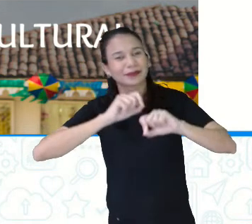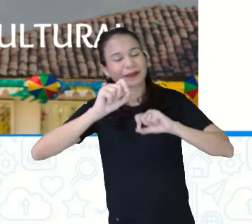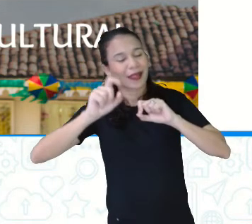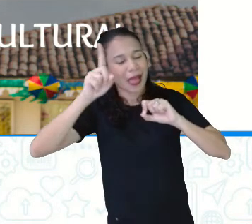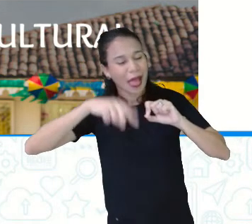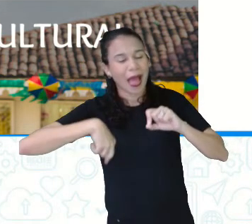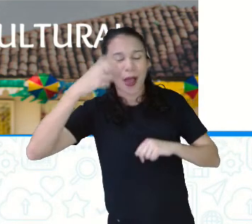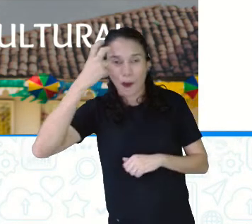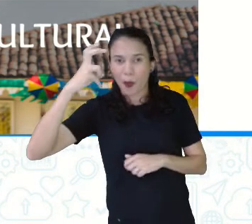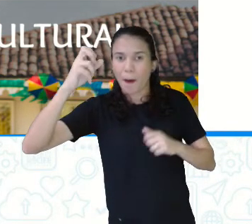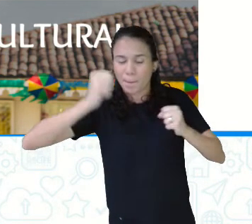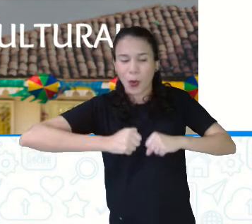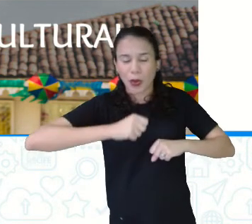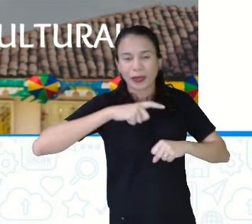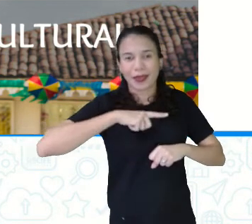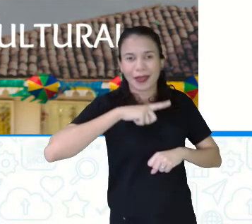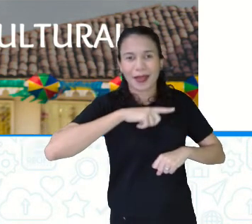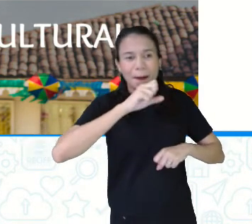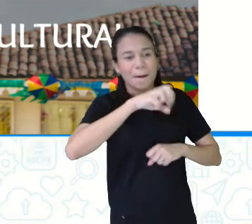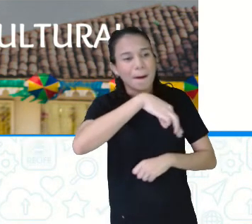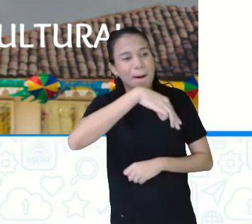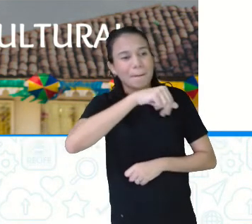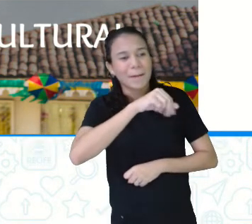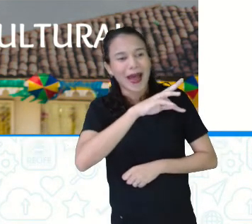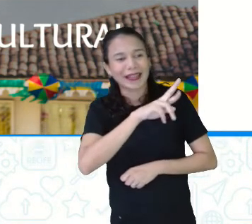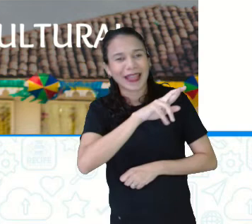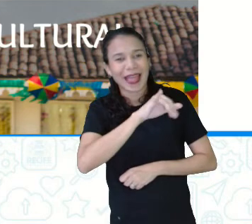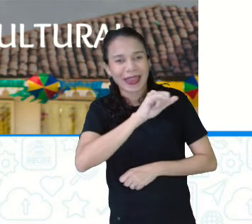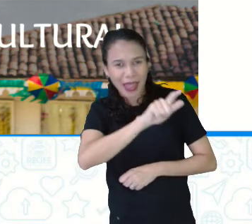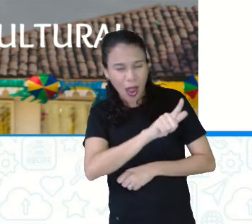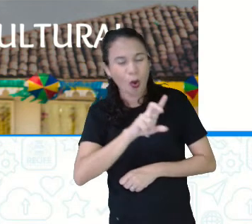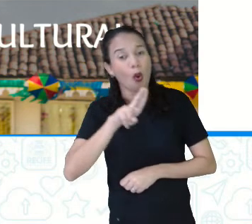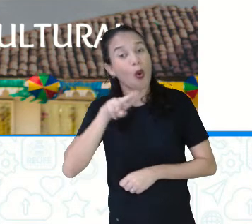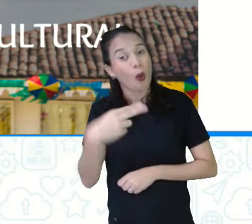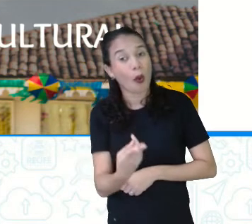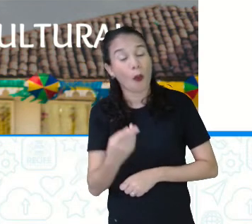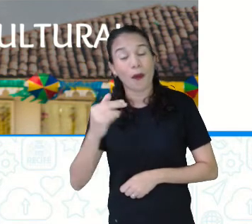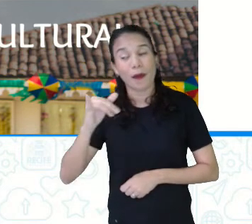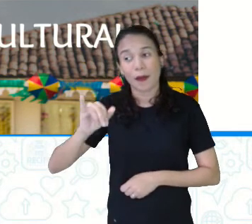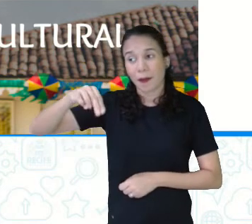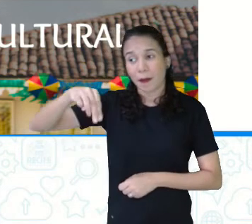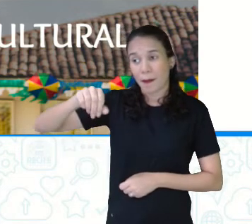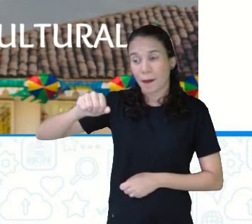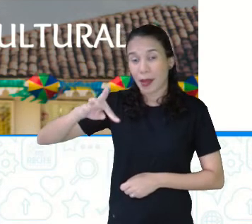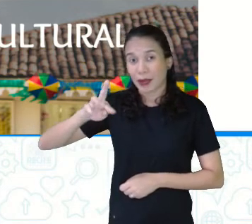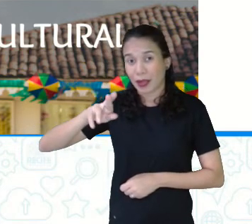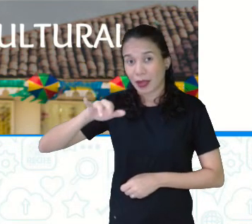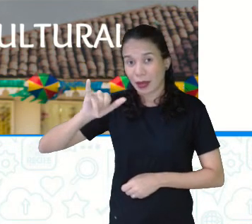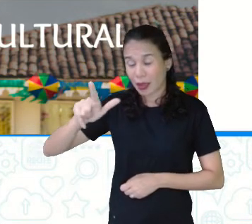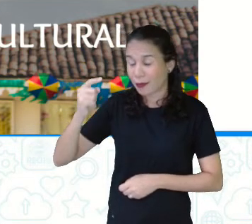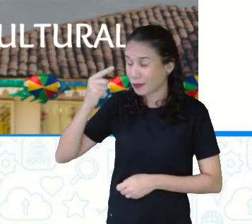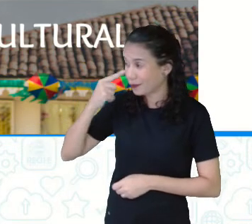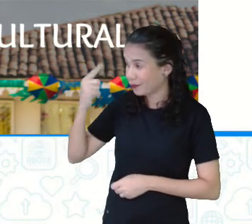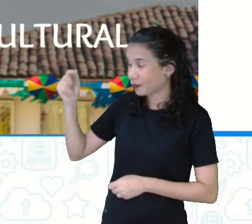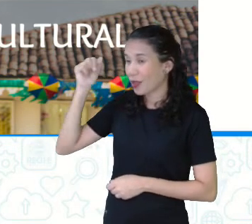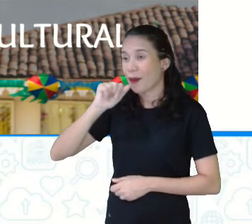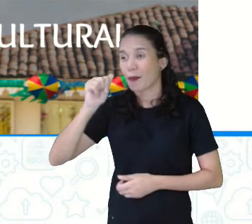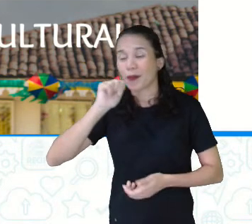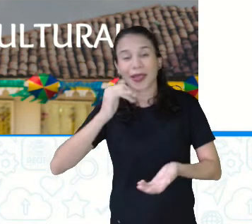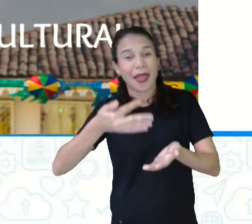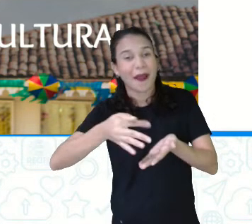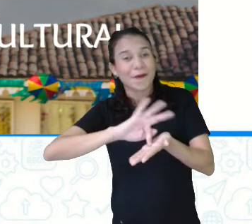cultural, ele pode ser material ou pode ser imaterial, tá certo? E aí eu estou mostrando para vocês uma imagem de uma passista, não é? Ela está aí